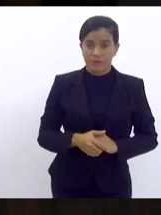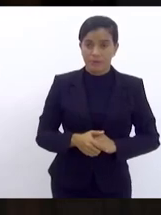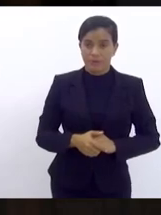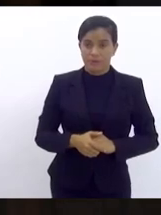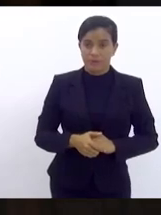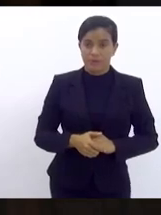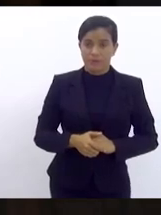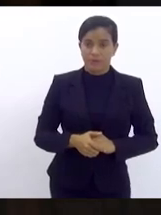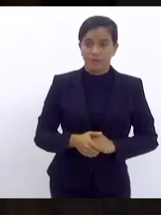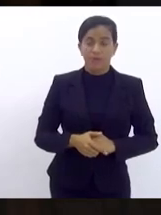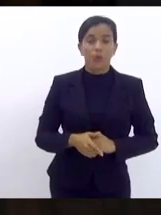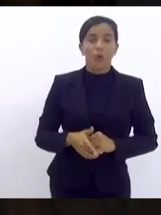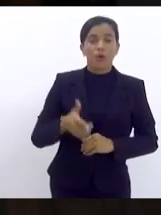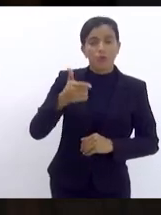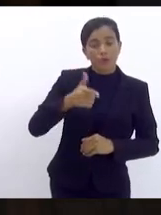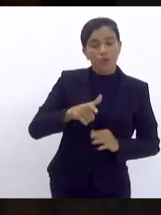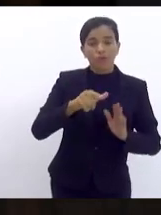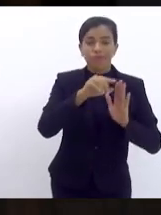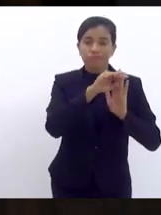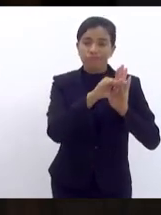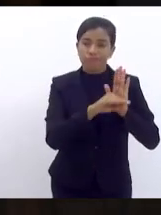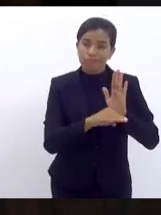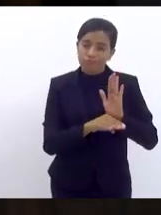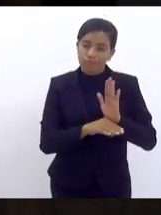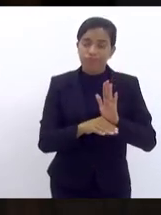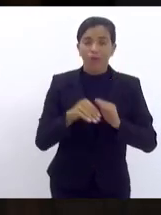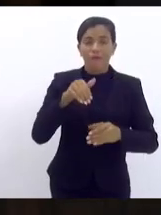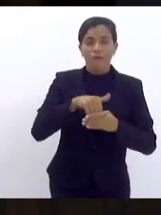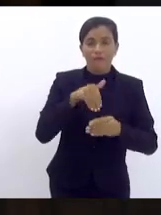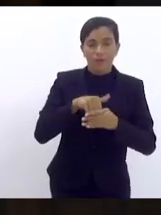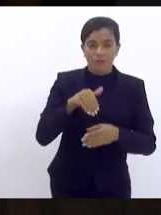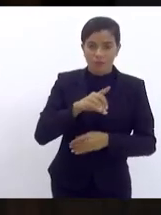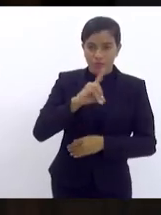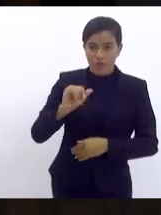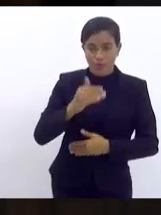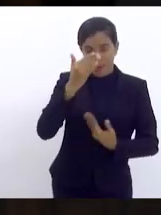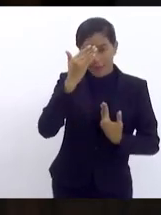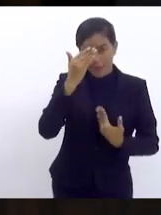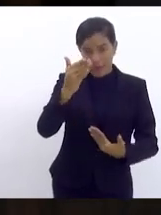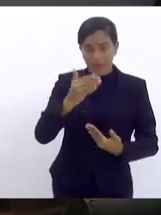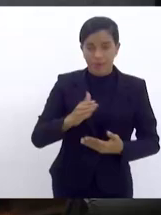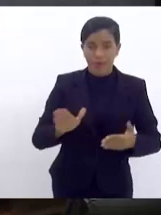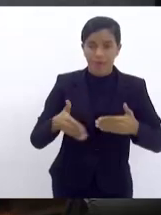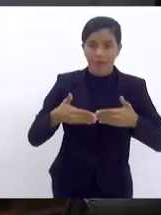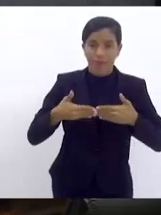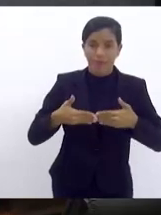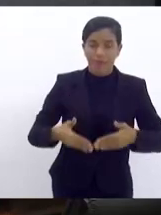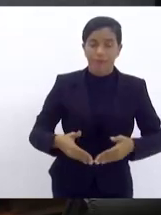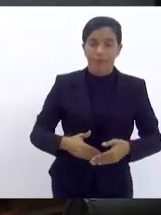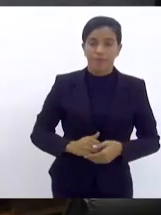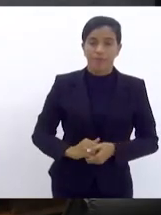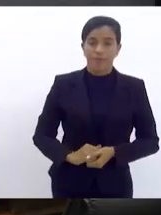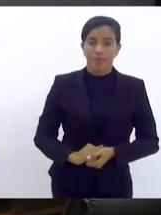quando retornaremos com a ordem do dia está suspensa a sessão muito obrigado do trabalho do trabalho E aí